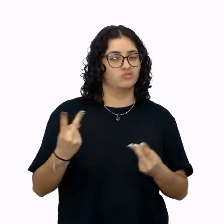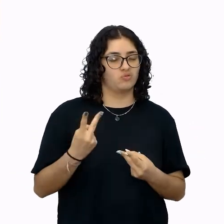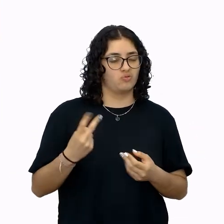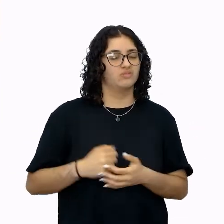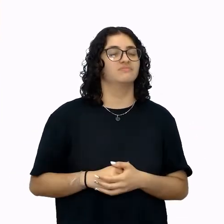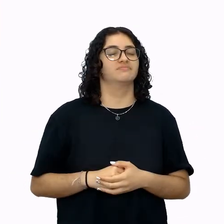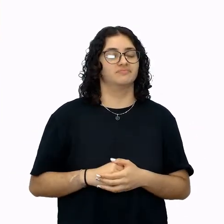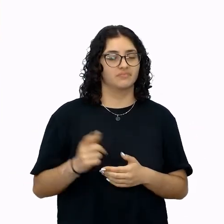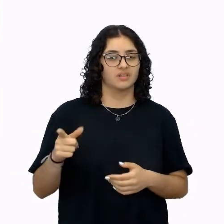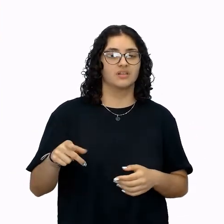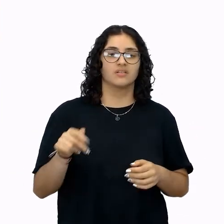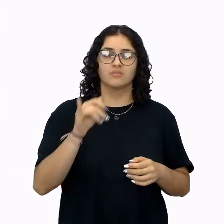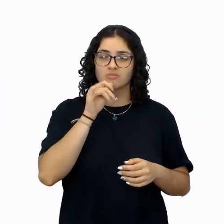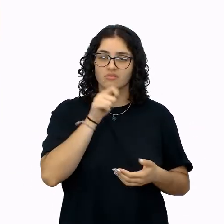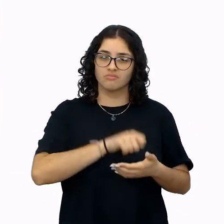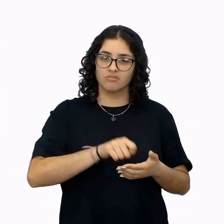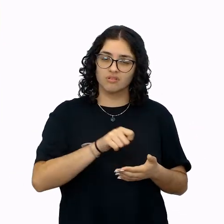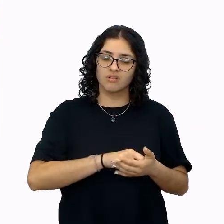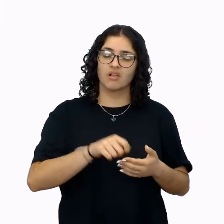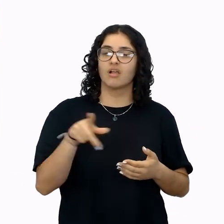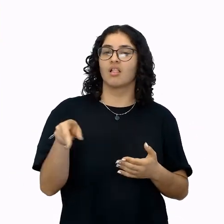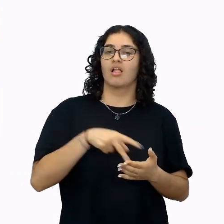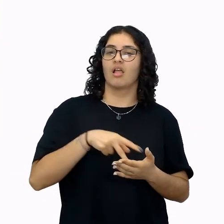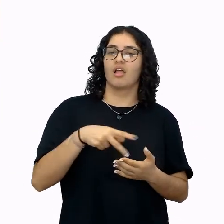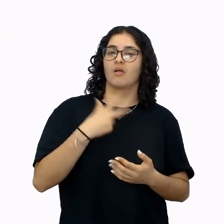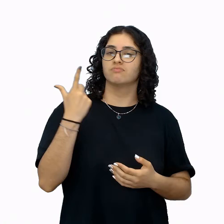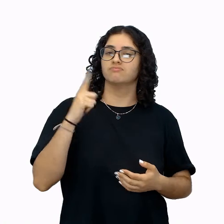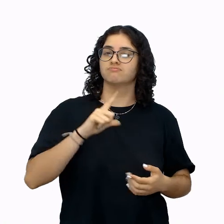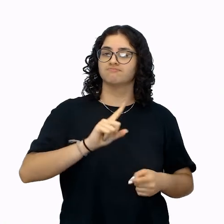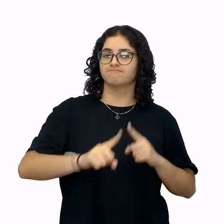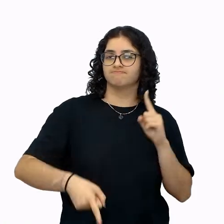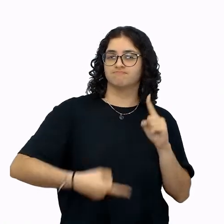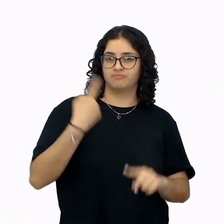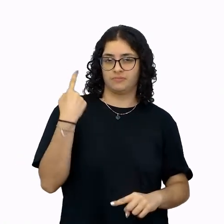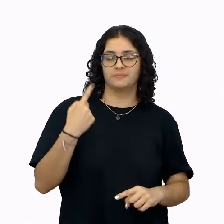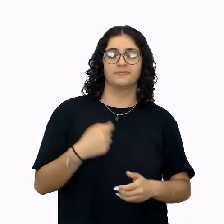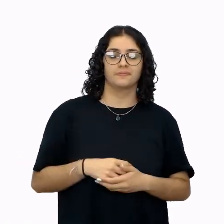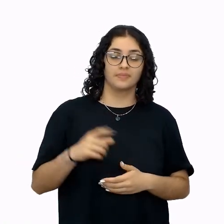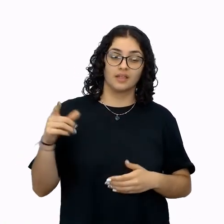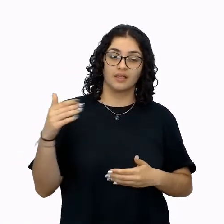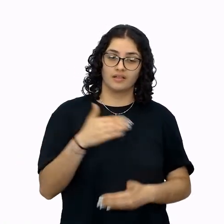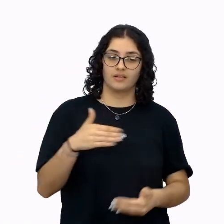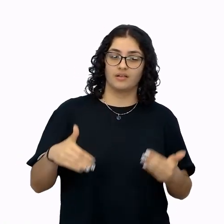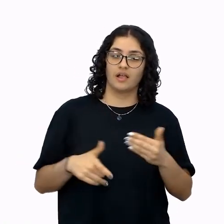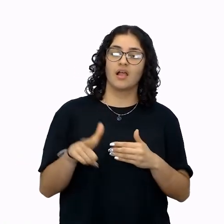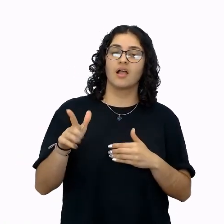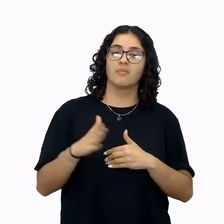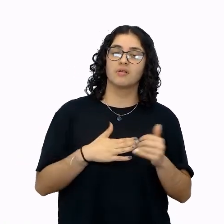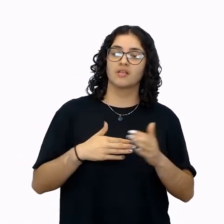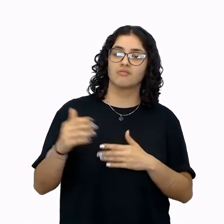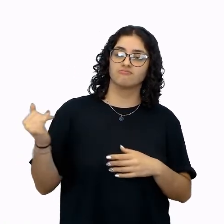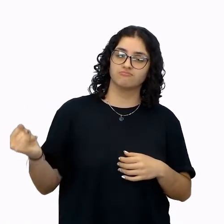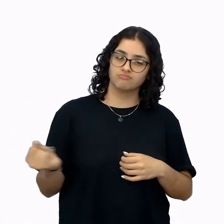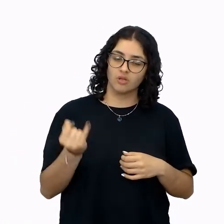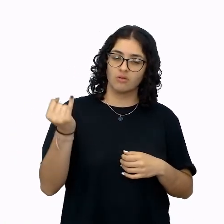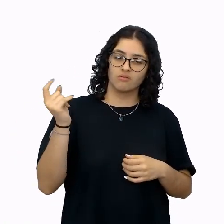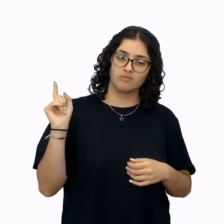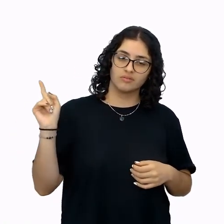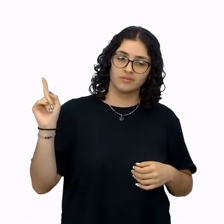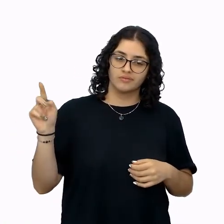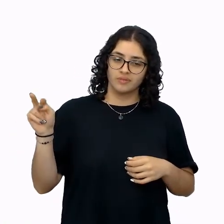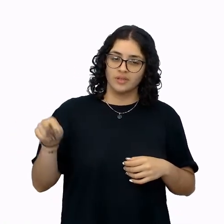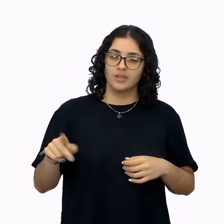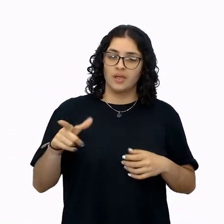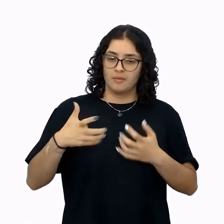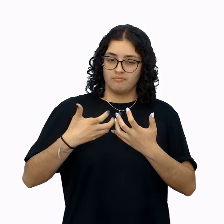intertextualidade por meio da escrita de variados textos. Já no nosso próximo slide, que é a habilidade essencial, a gente vê que o processo cognitivo